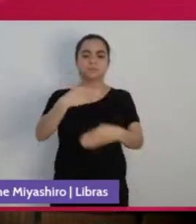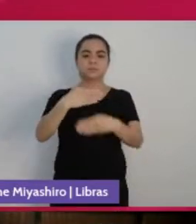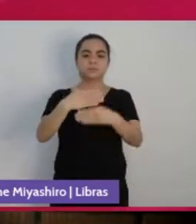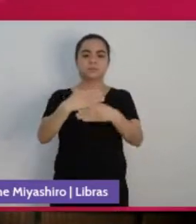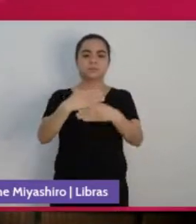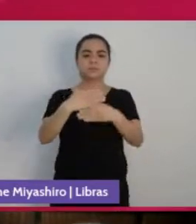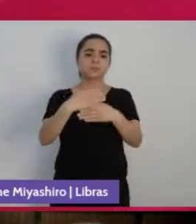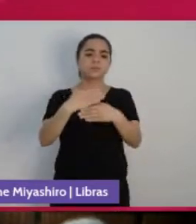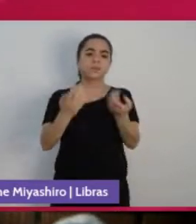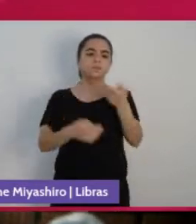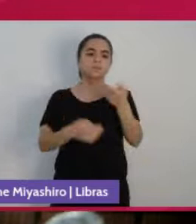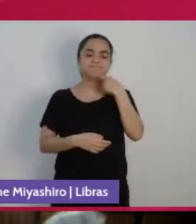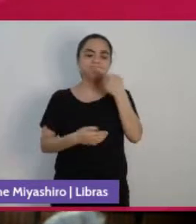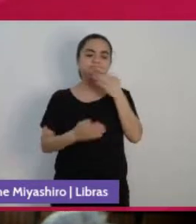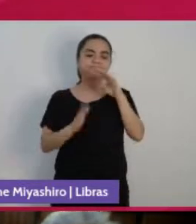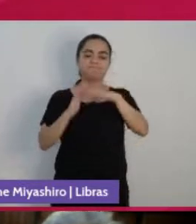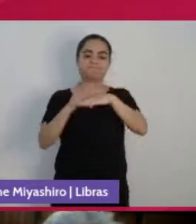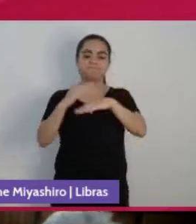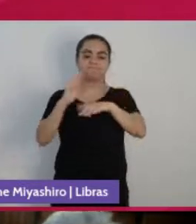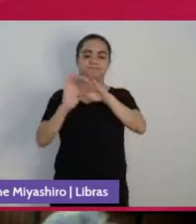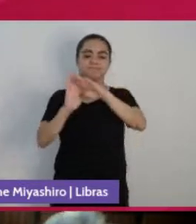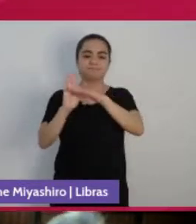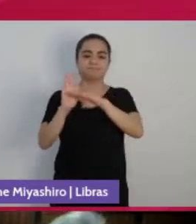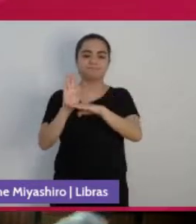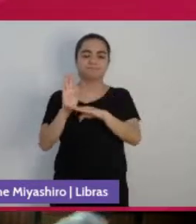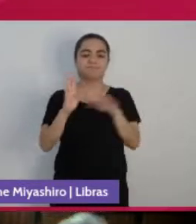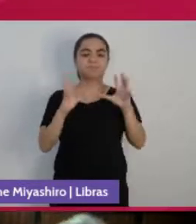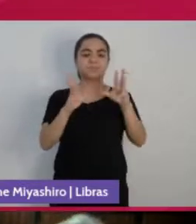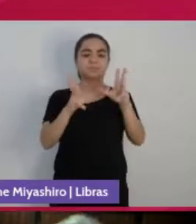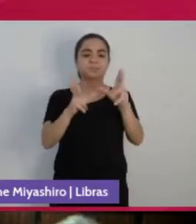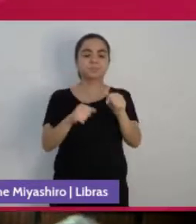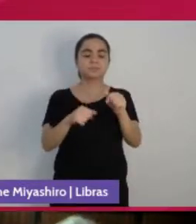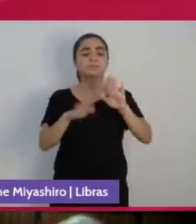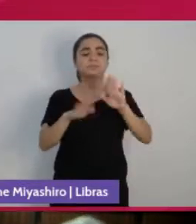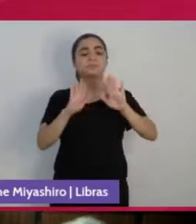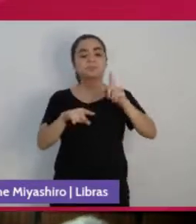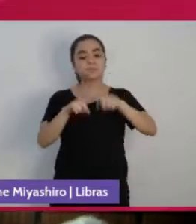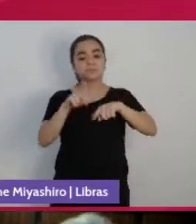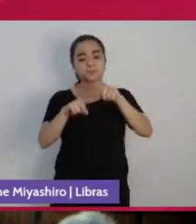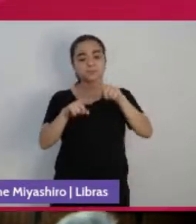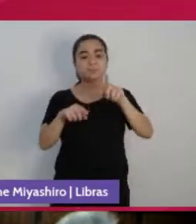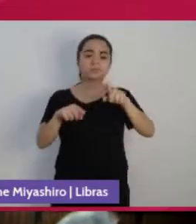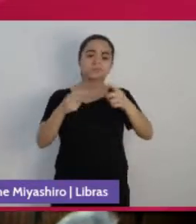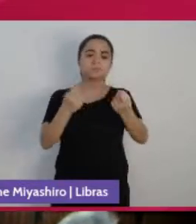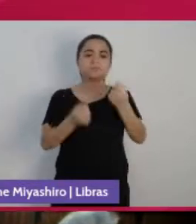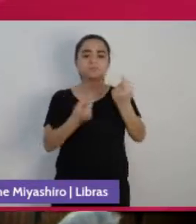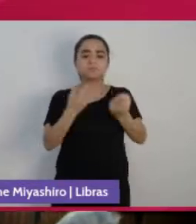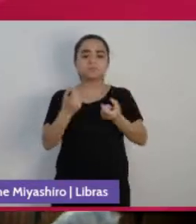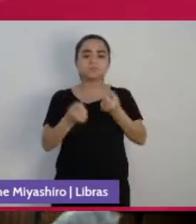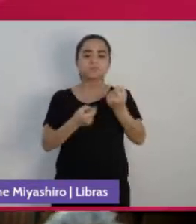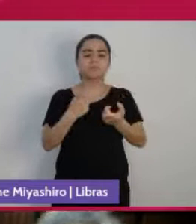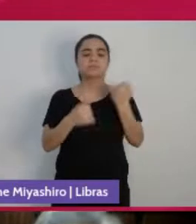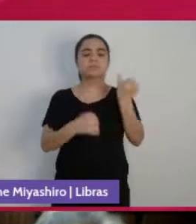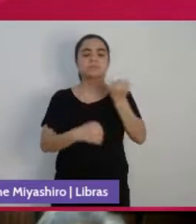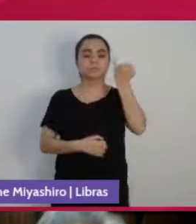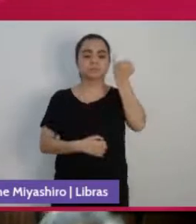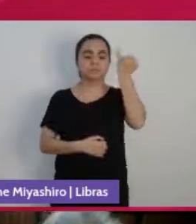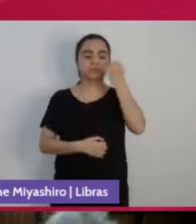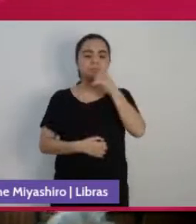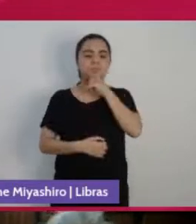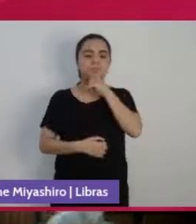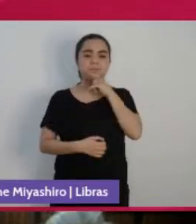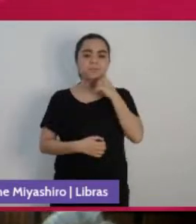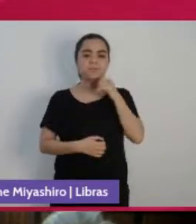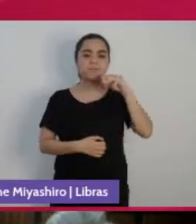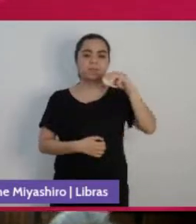para eu falar de todas, mas algumas importantes. Quando a gente vê